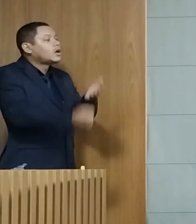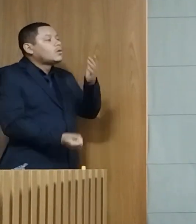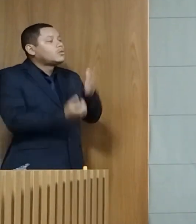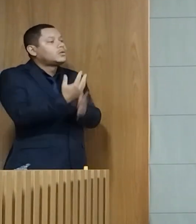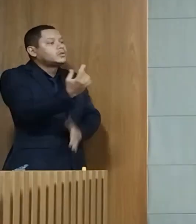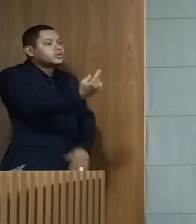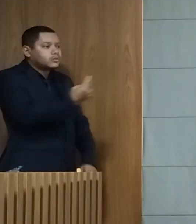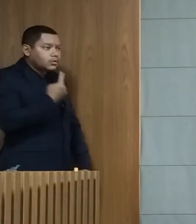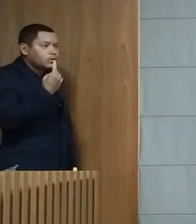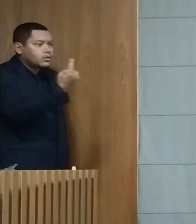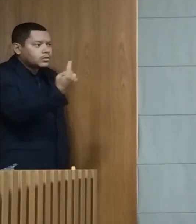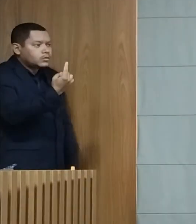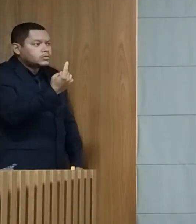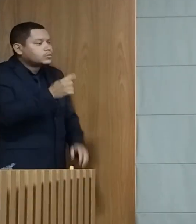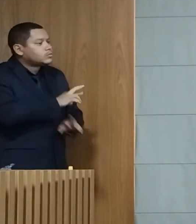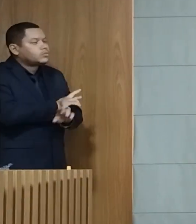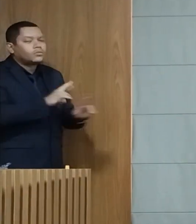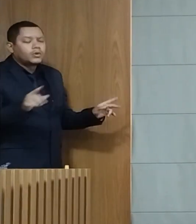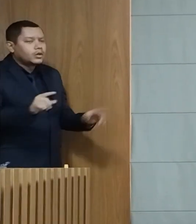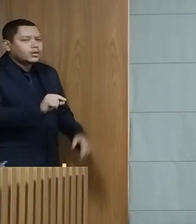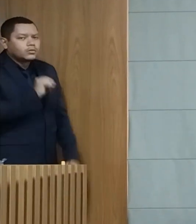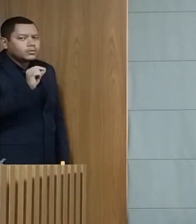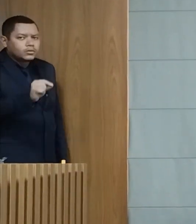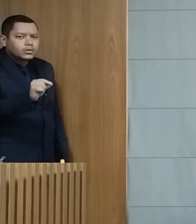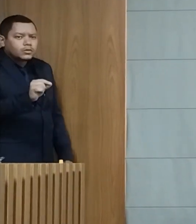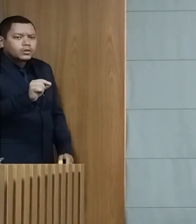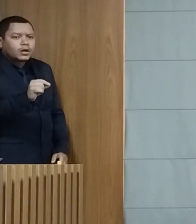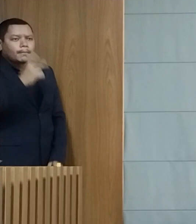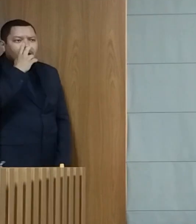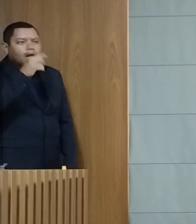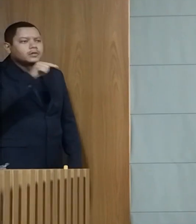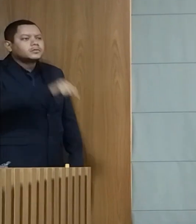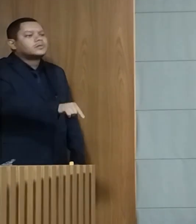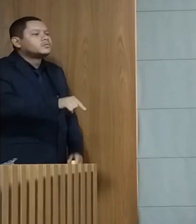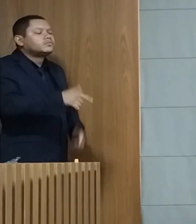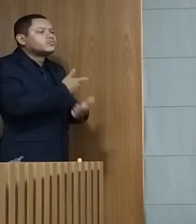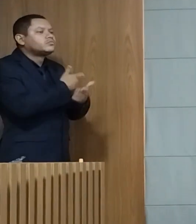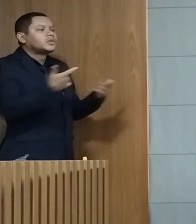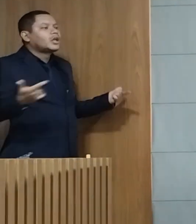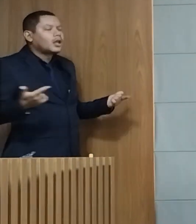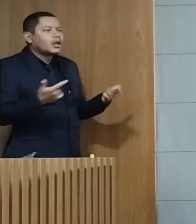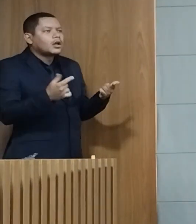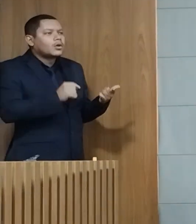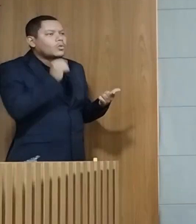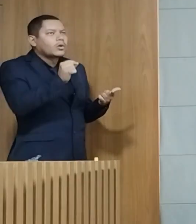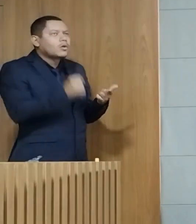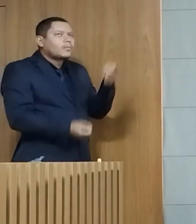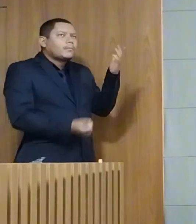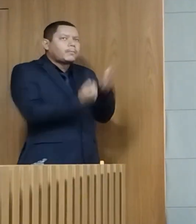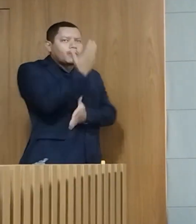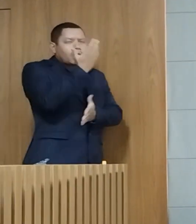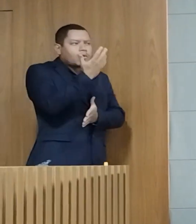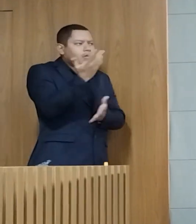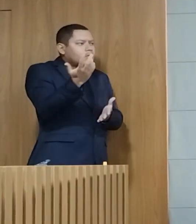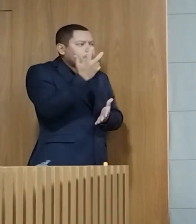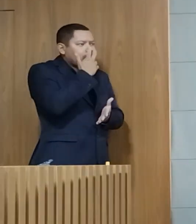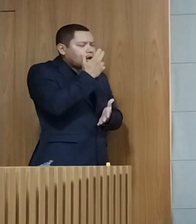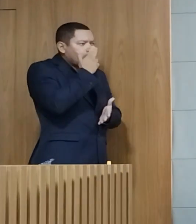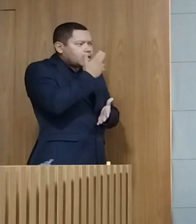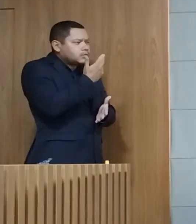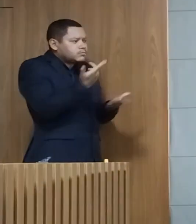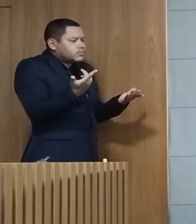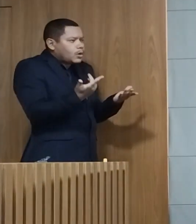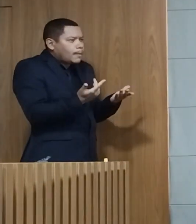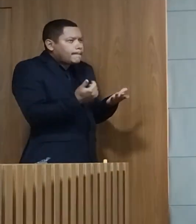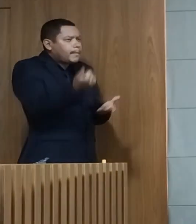origem. Não somos resultados do acaso, não somos resultados de determinismo científico.